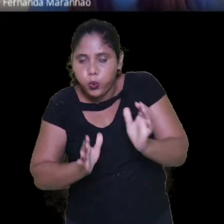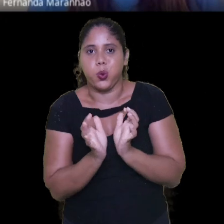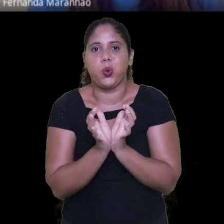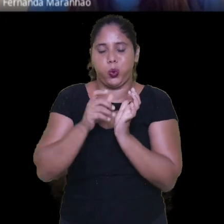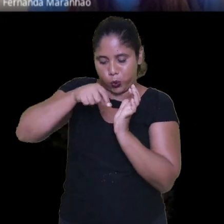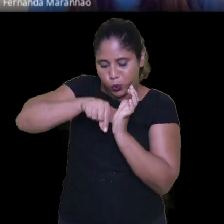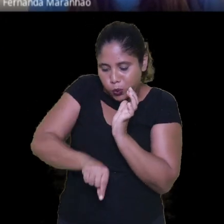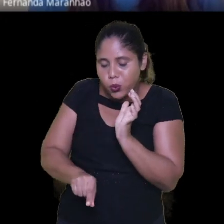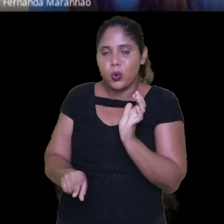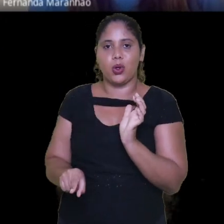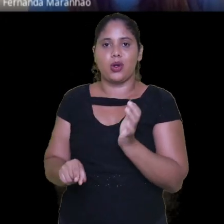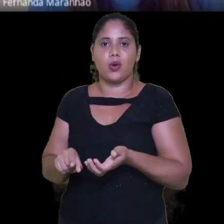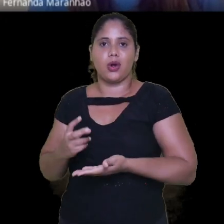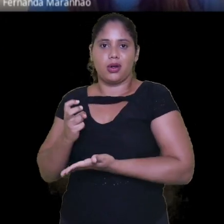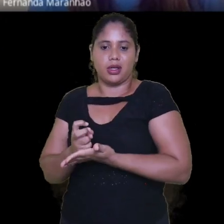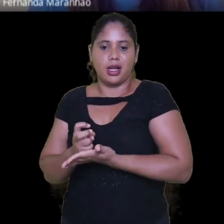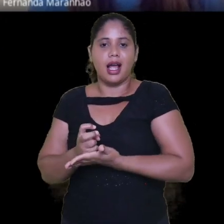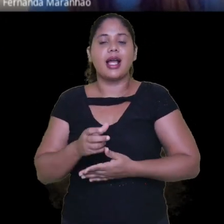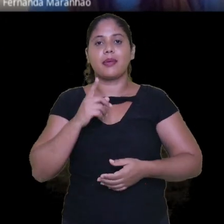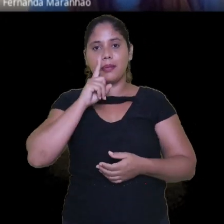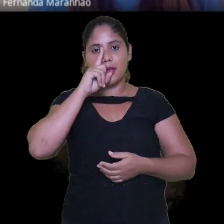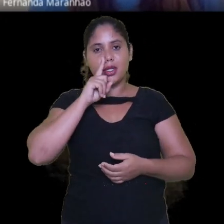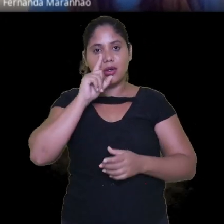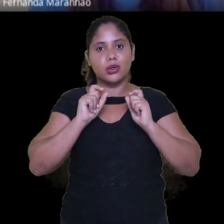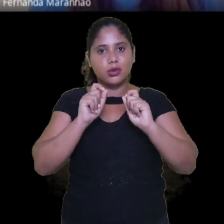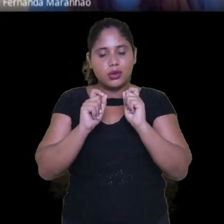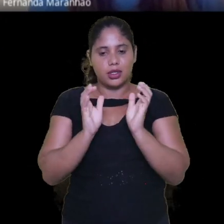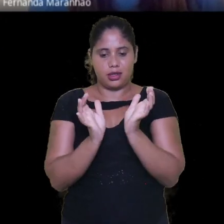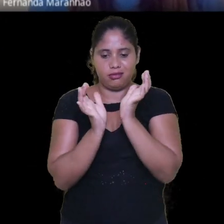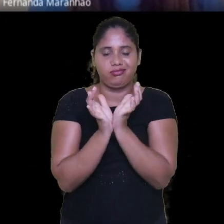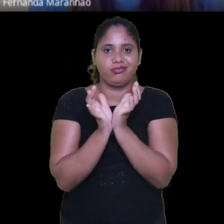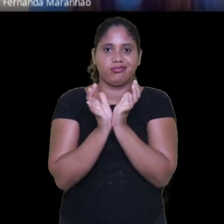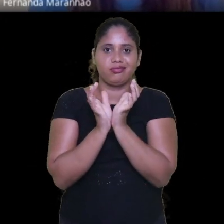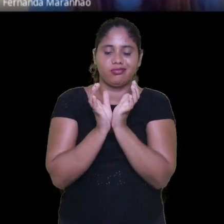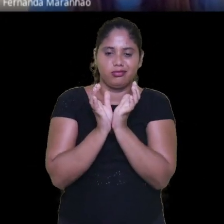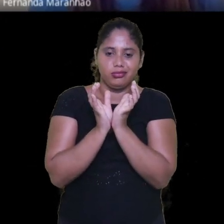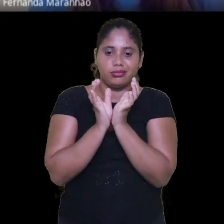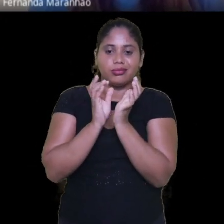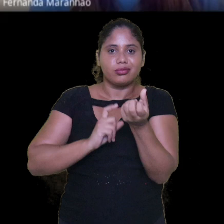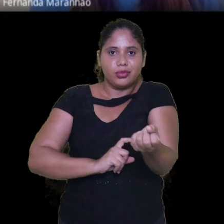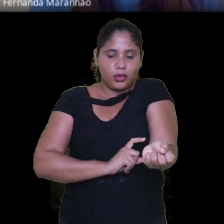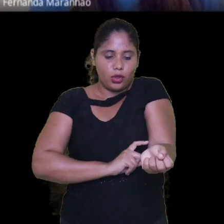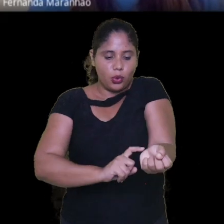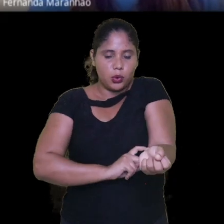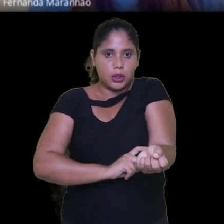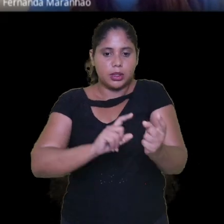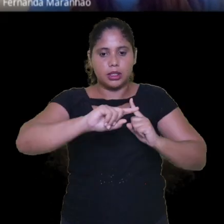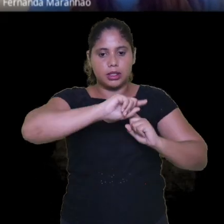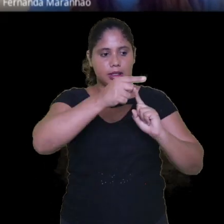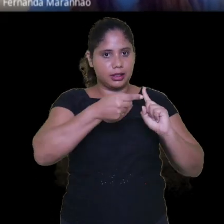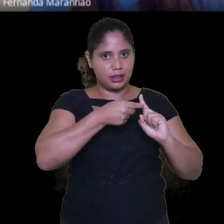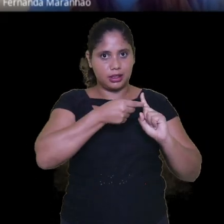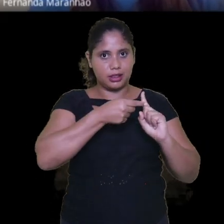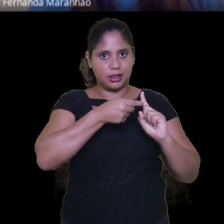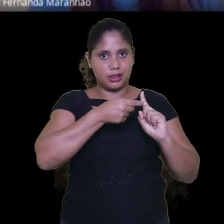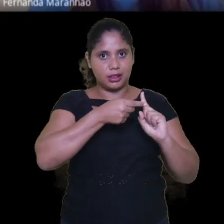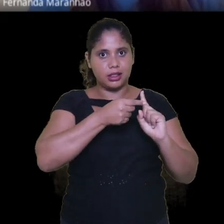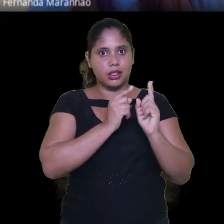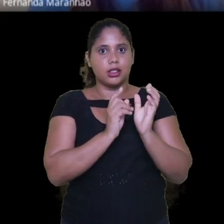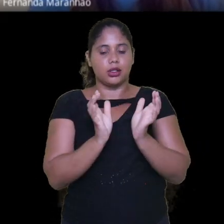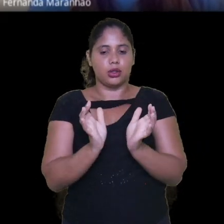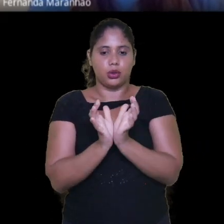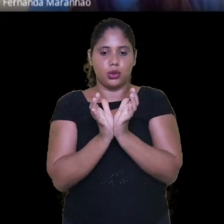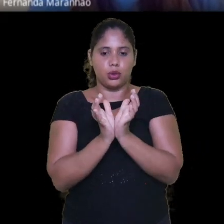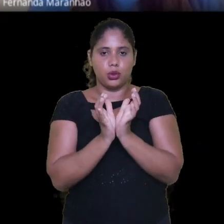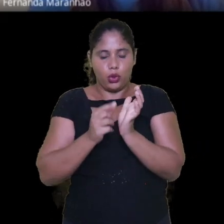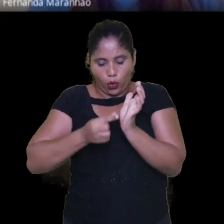A via de parto é uma decisão obstétrica, não está relacionada à síndrome hipertensiva. A pré-eclâmpsia está na terceira coluna.